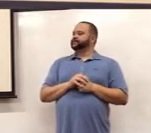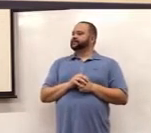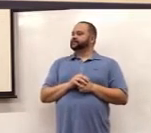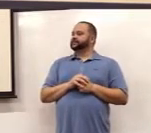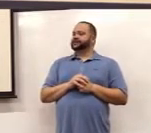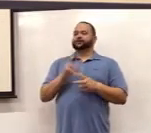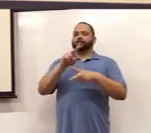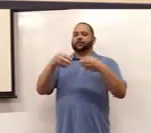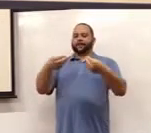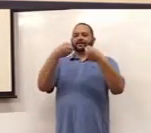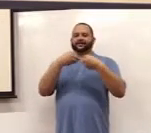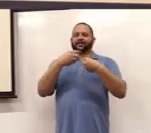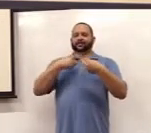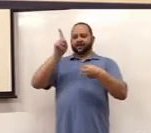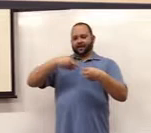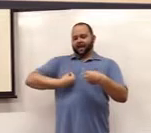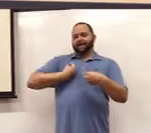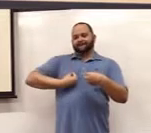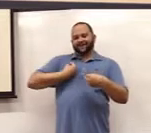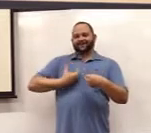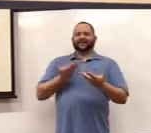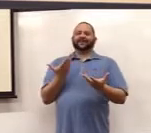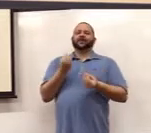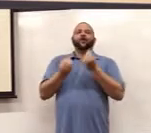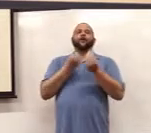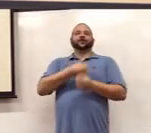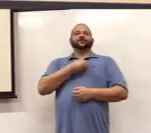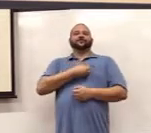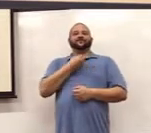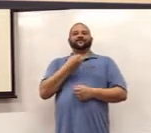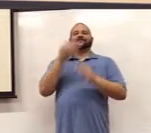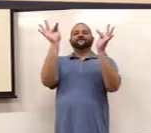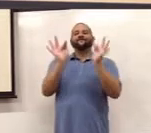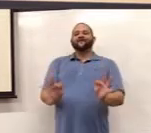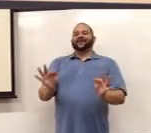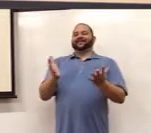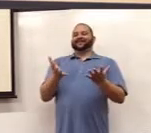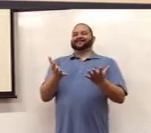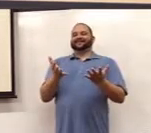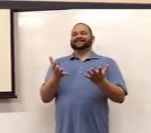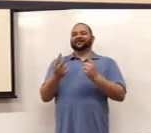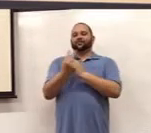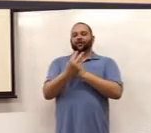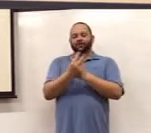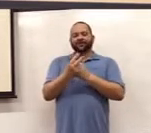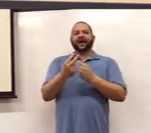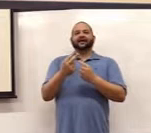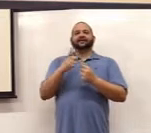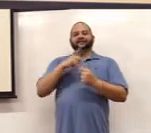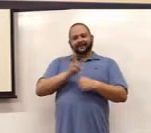Desse presente que a gente recebeu, que é viver, né? E o que, que a gente faz com isso? Como que a gente tem que ser feliz e preservar